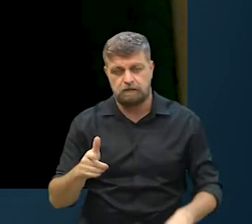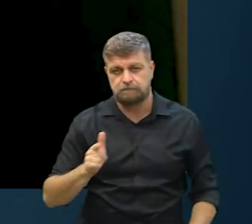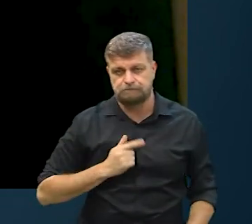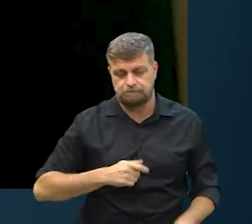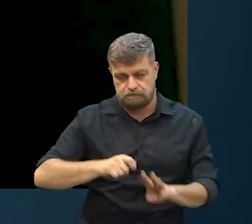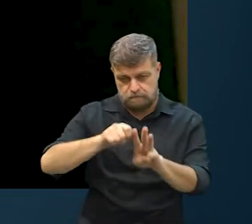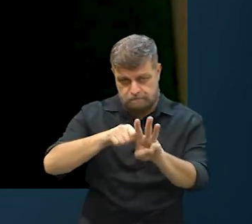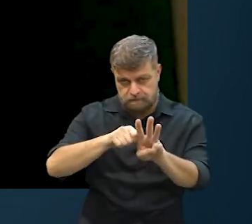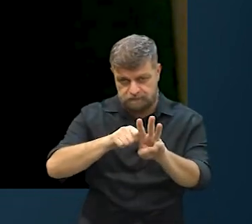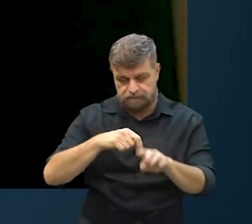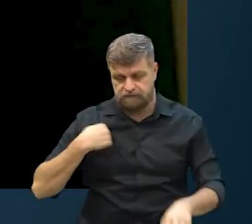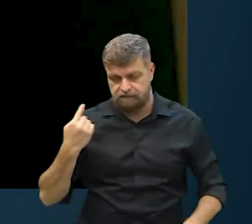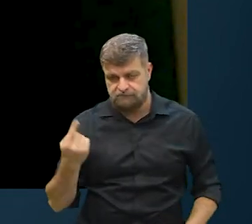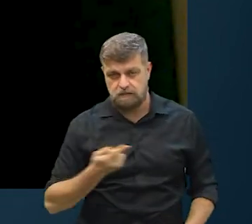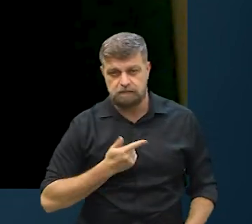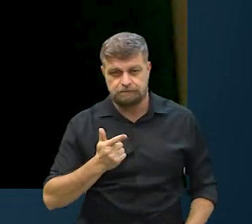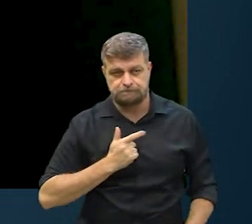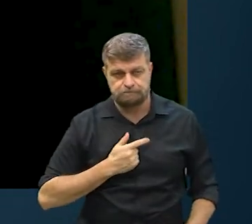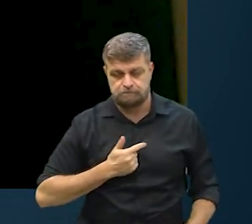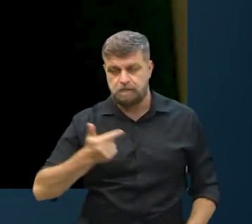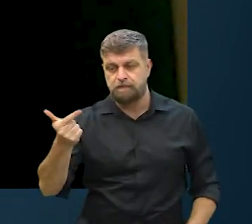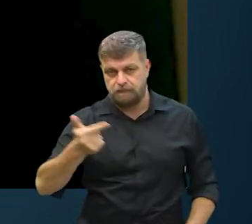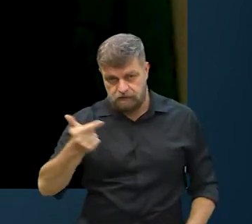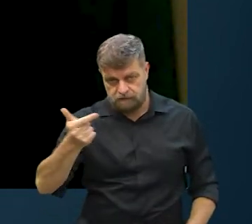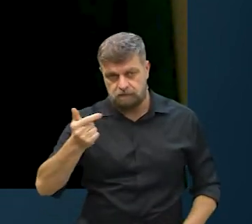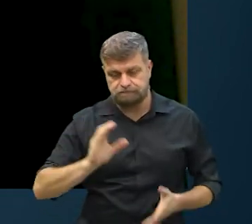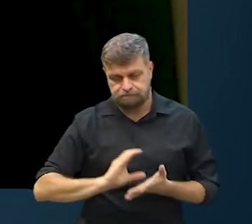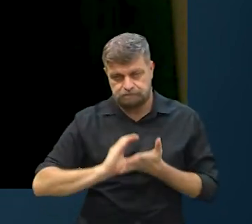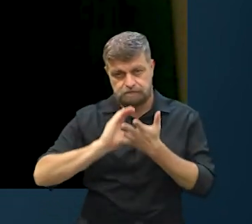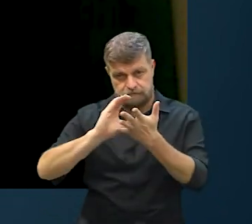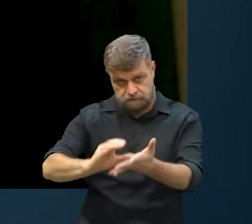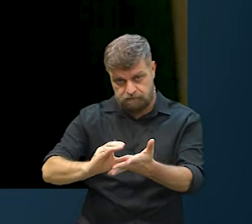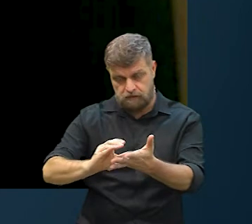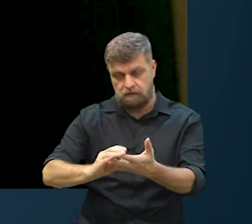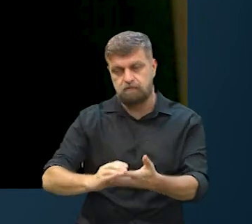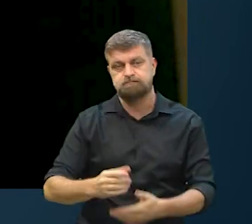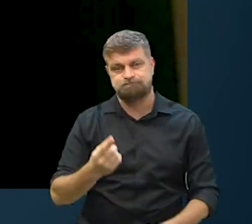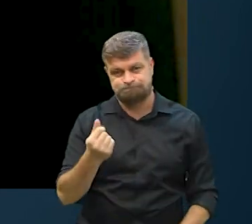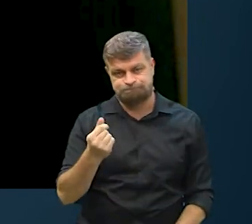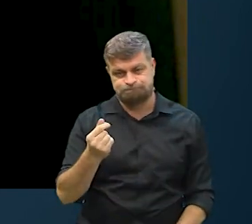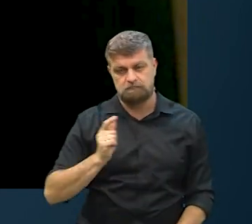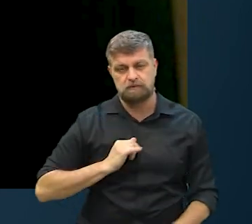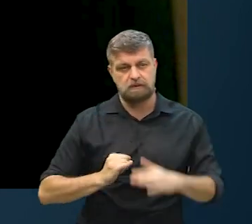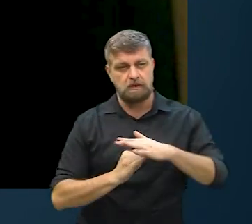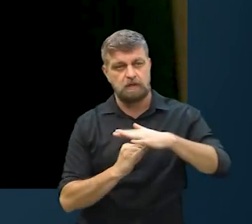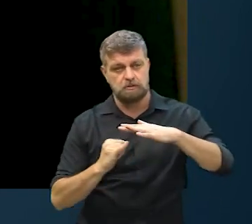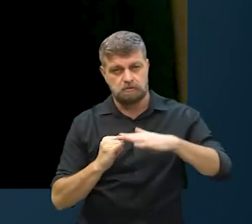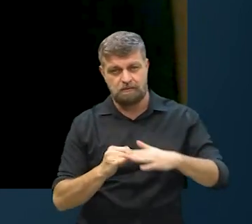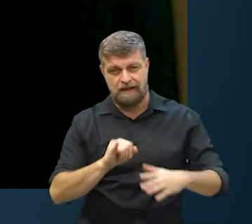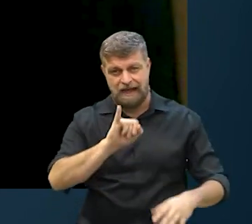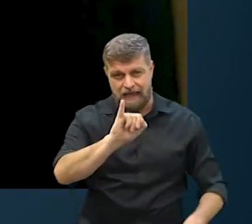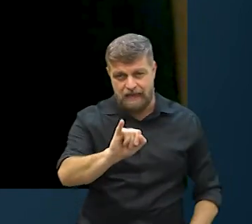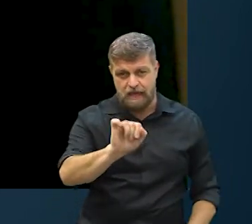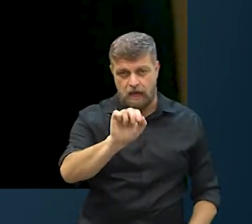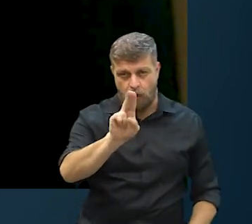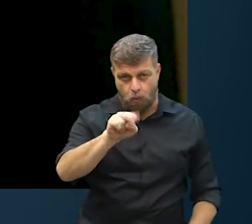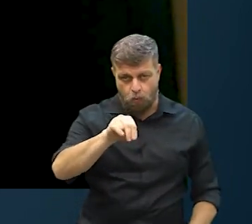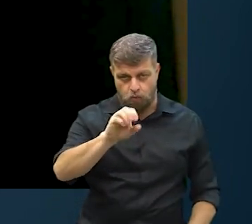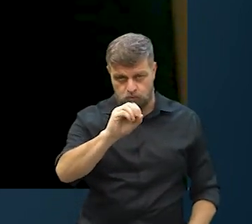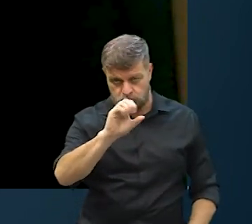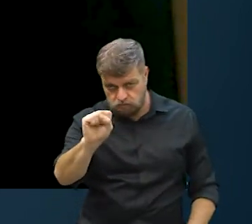Agora, passado 3 meses, a gente teve uma segunda rodada mais expressiva do Instituto